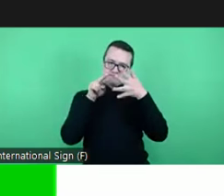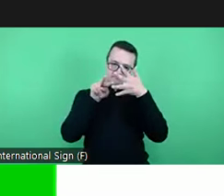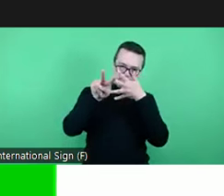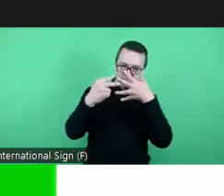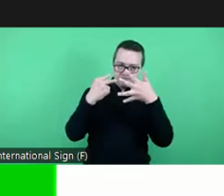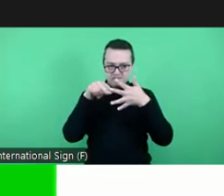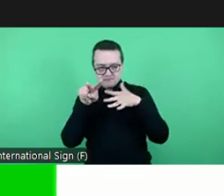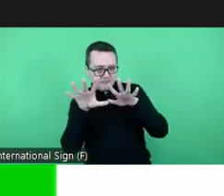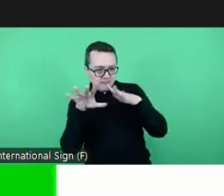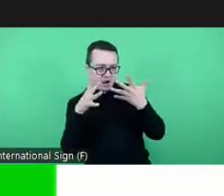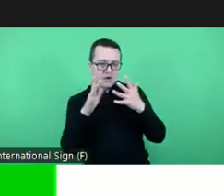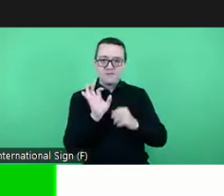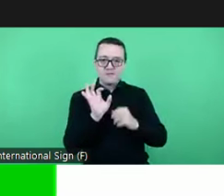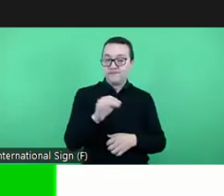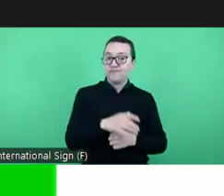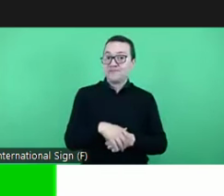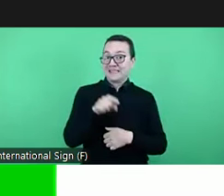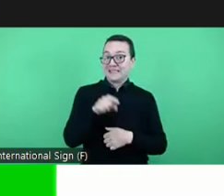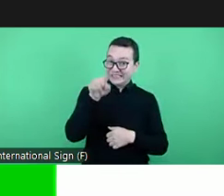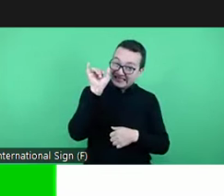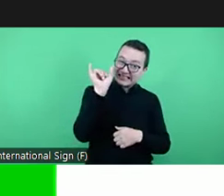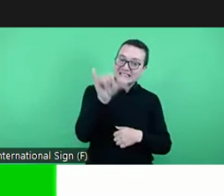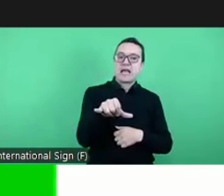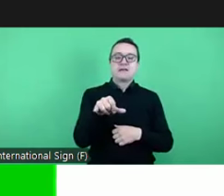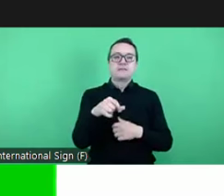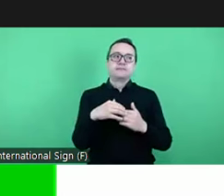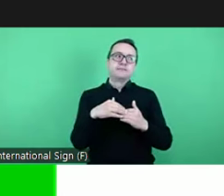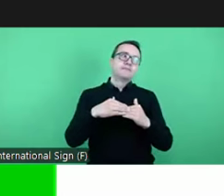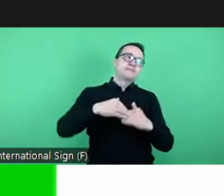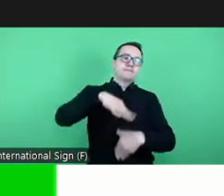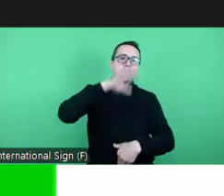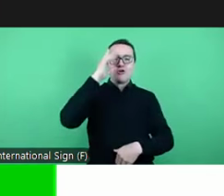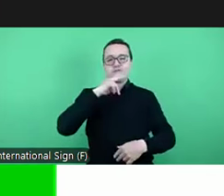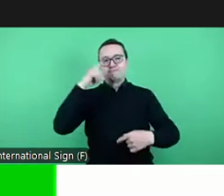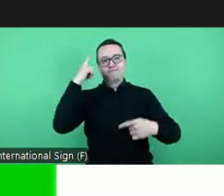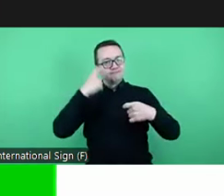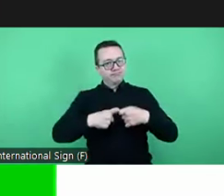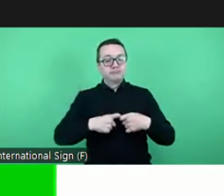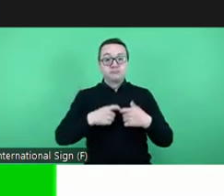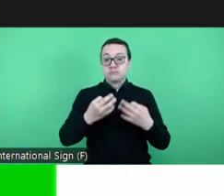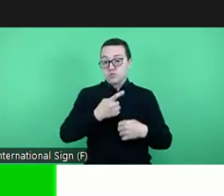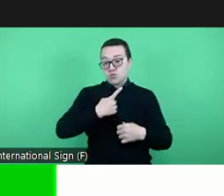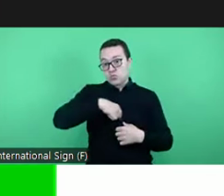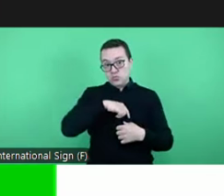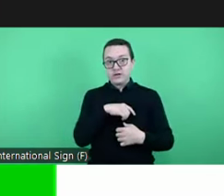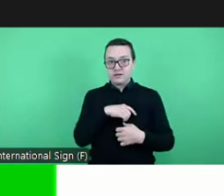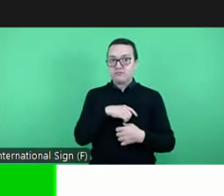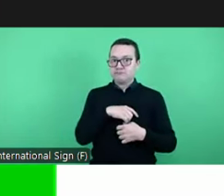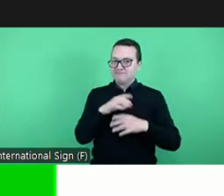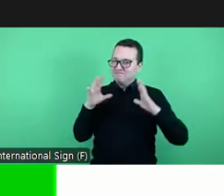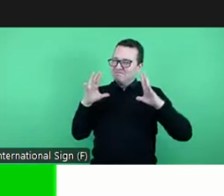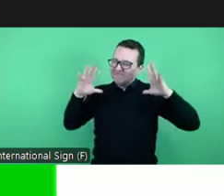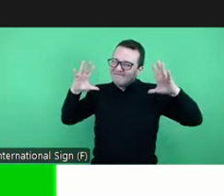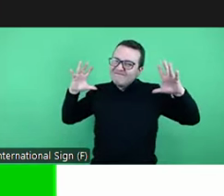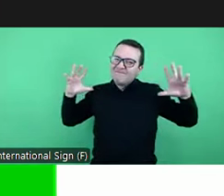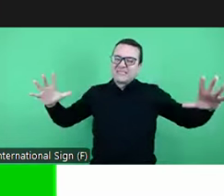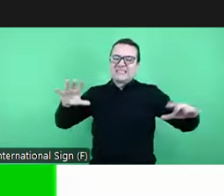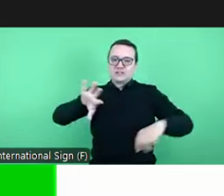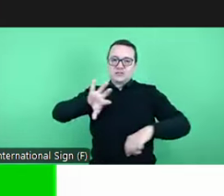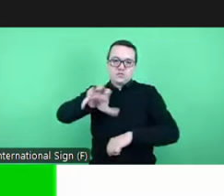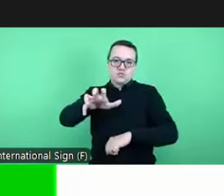país standpoint of continental como o nosso, transparency. que é a And articulação when we entre os níveis consider a municipais, country as estaduais e large as federais, Brazil, that is envolvendo a os major